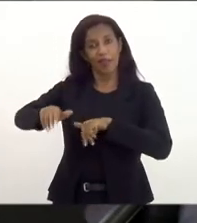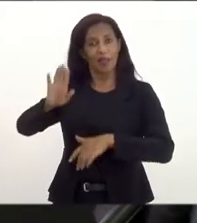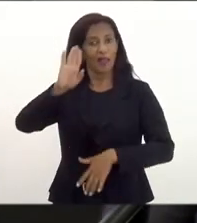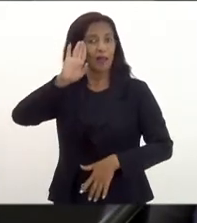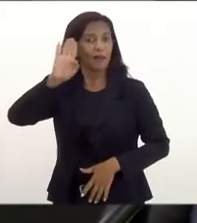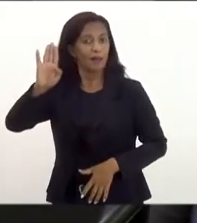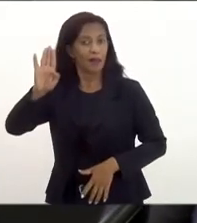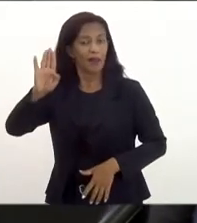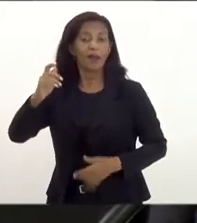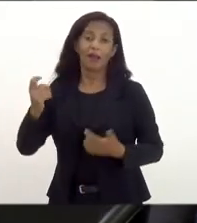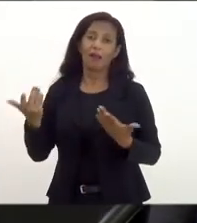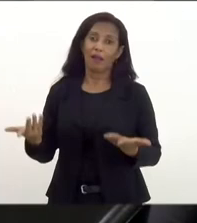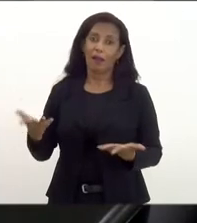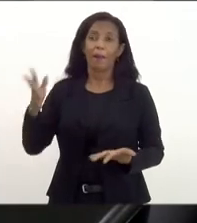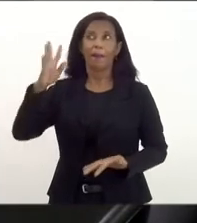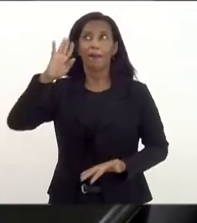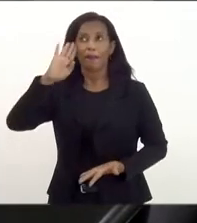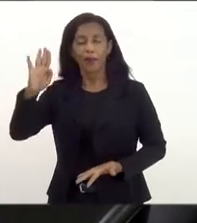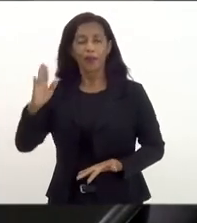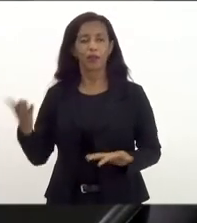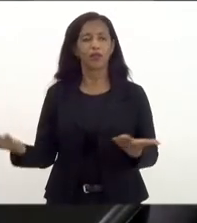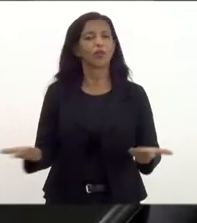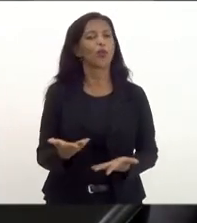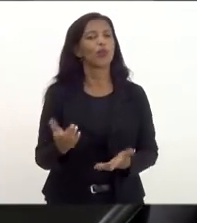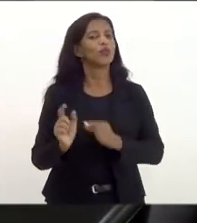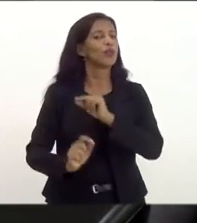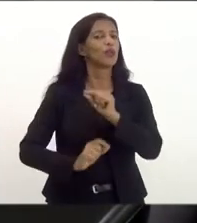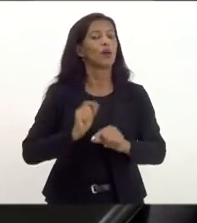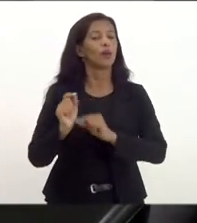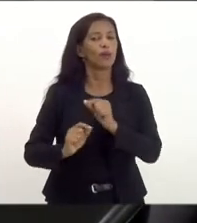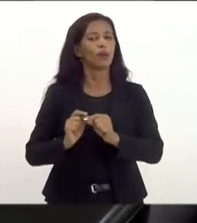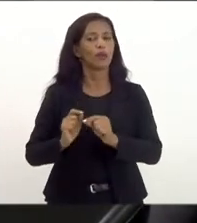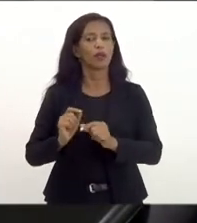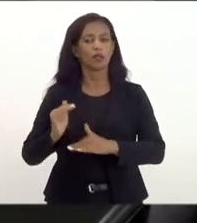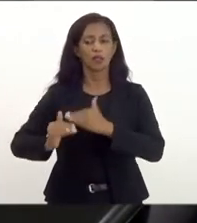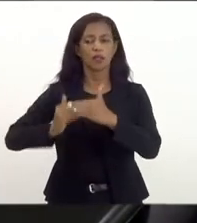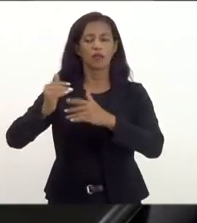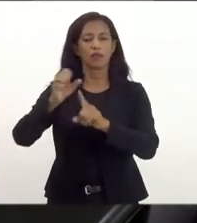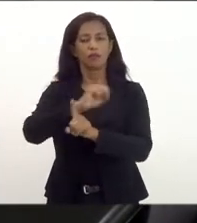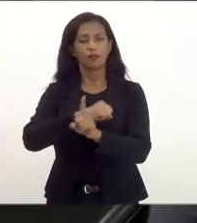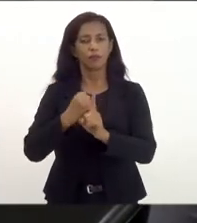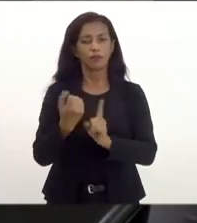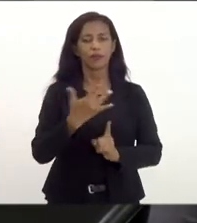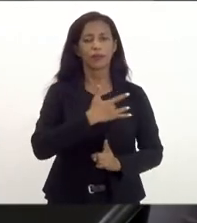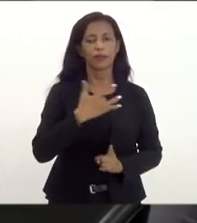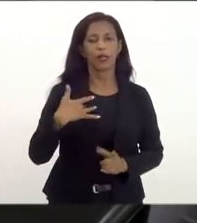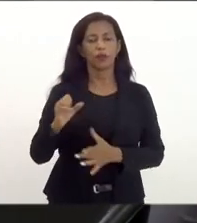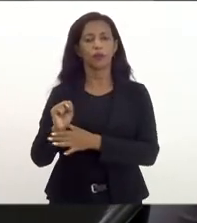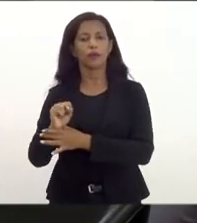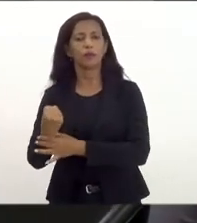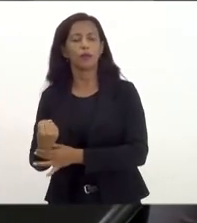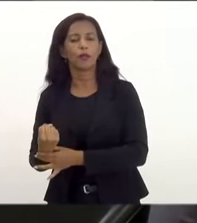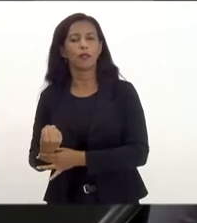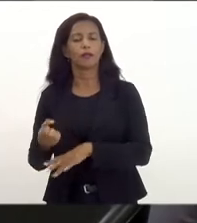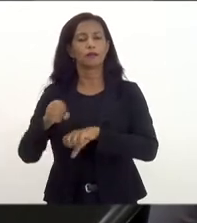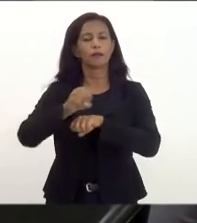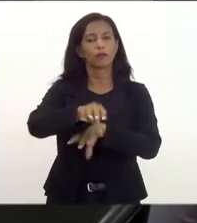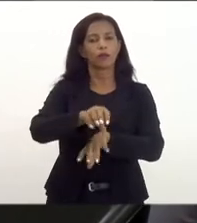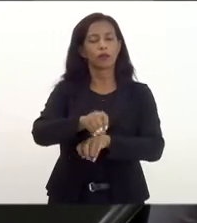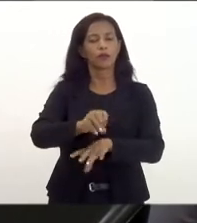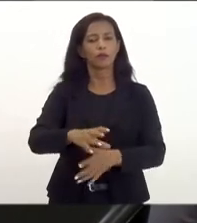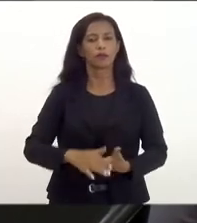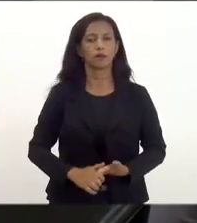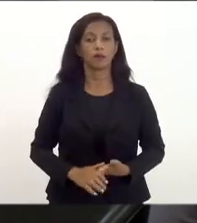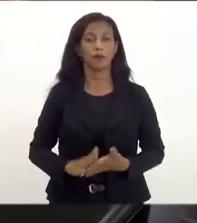prioridade a prioridade no momento é Desenvolvimento Social saúde segurança educação